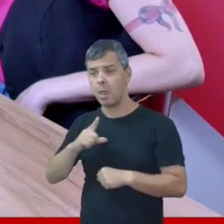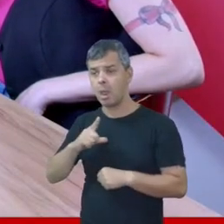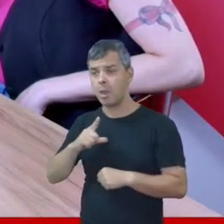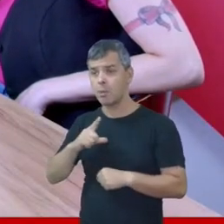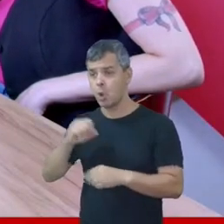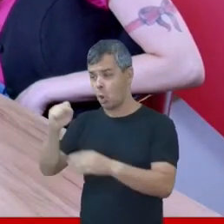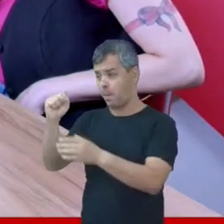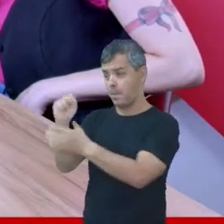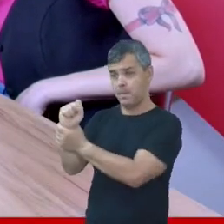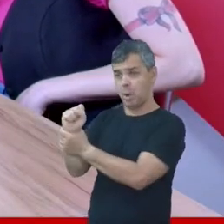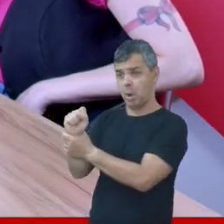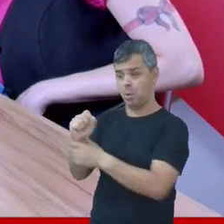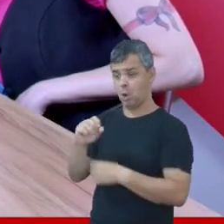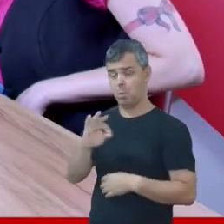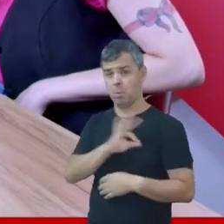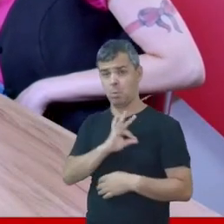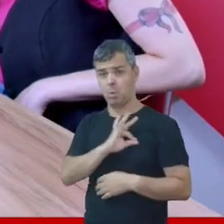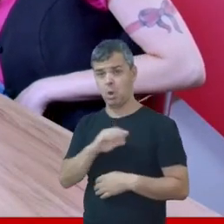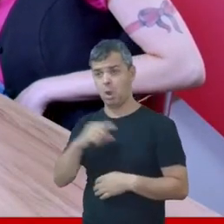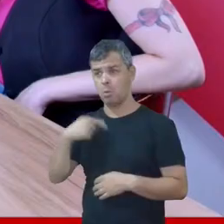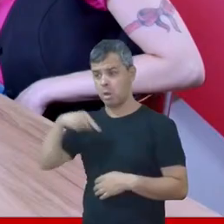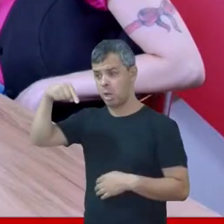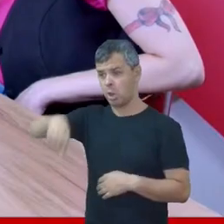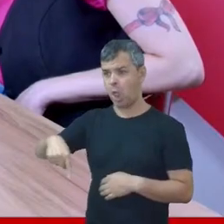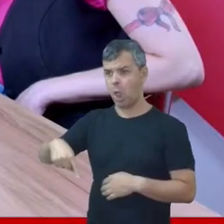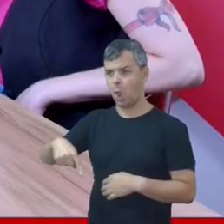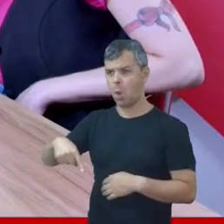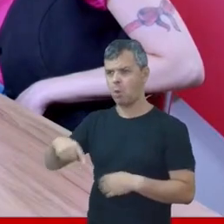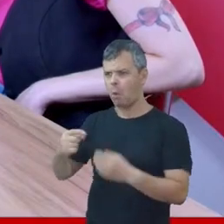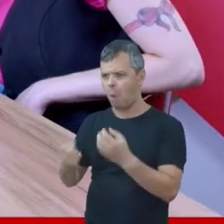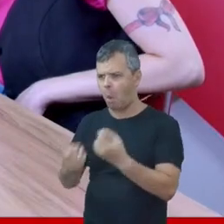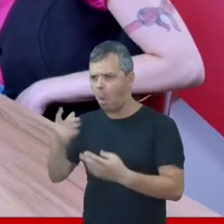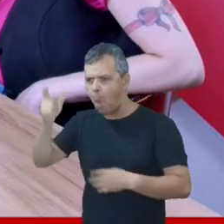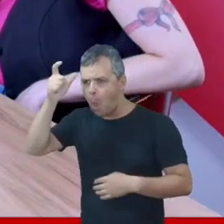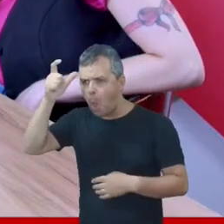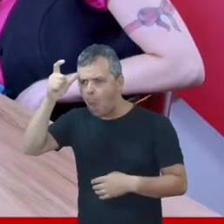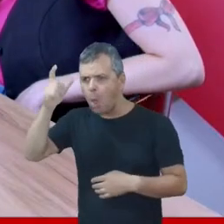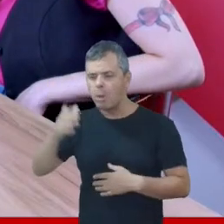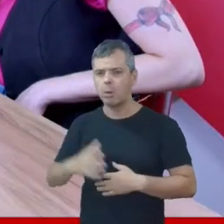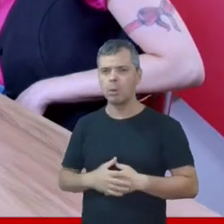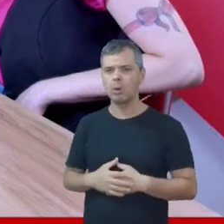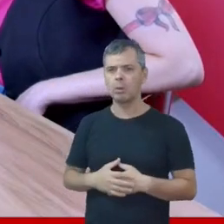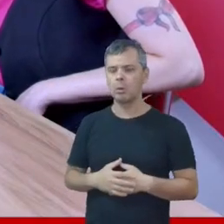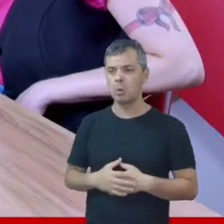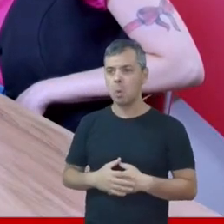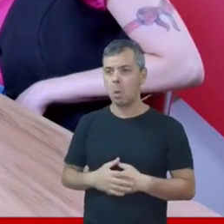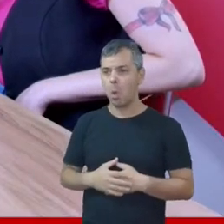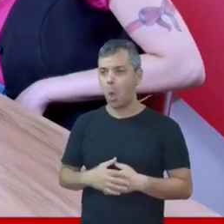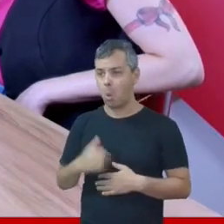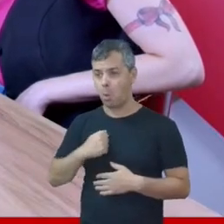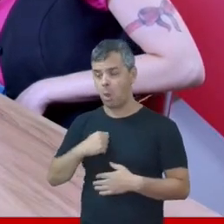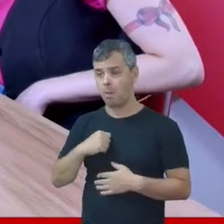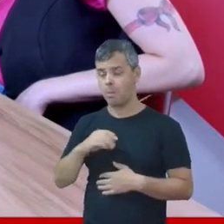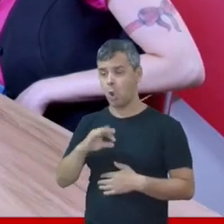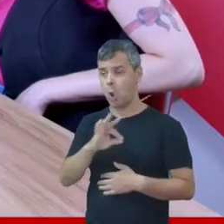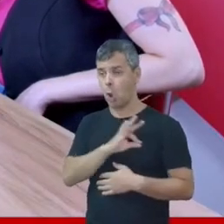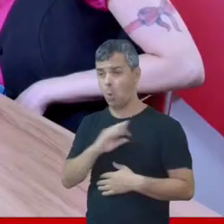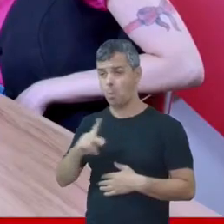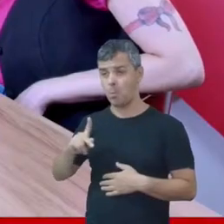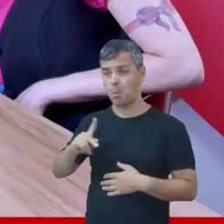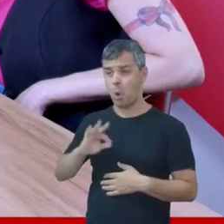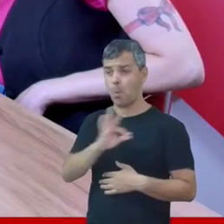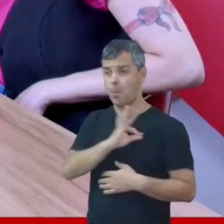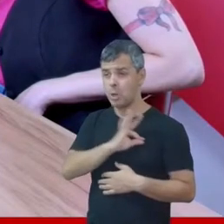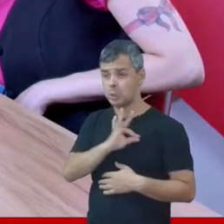da segurança pública que chegou lá e falou, isso aqui é um inferno, sabe? Tipo assim, um agente da segurança pública fazendo